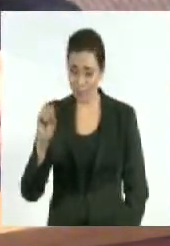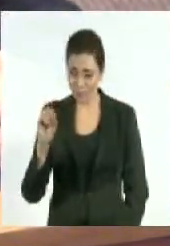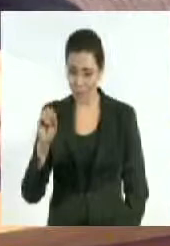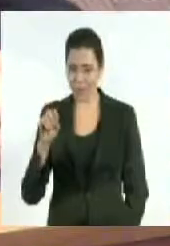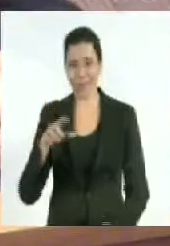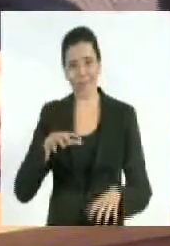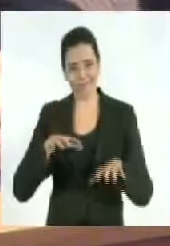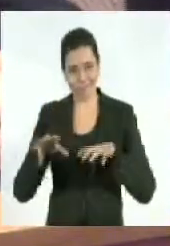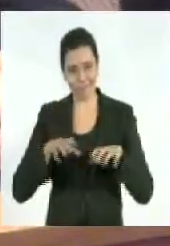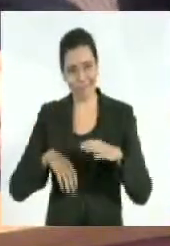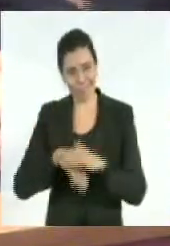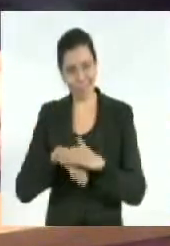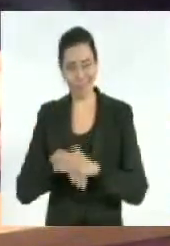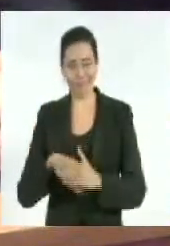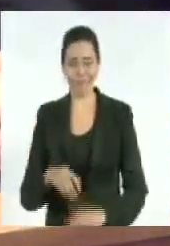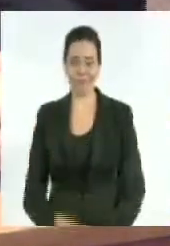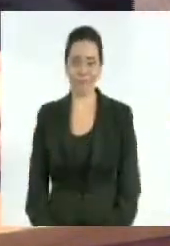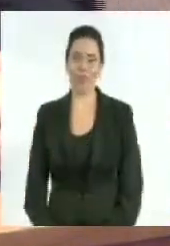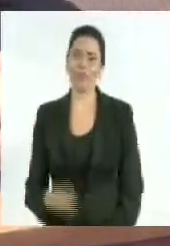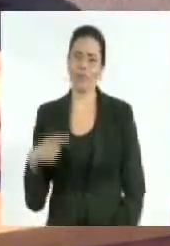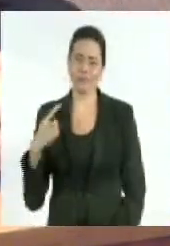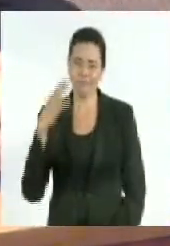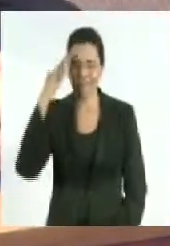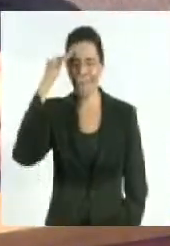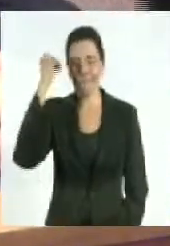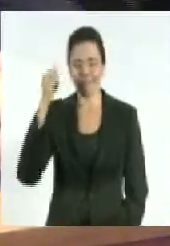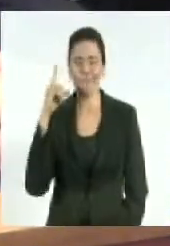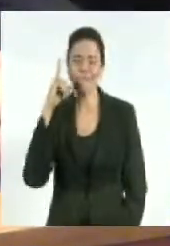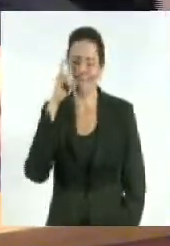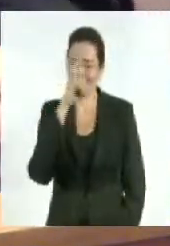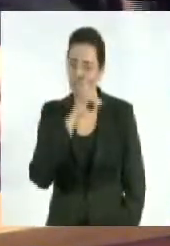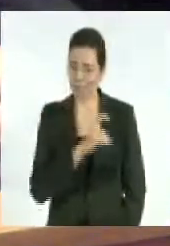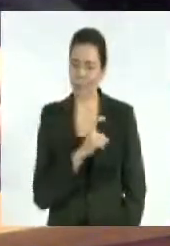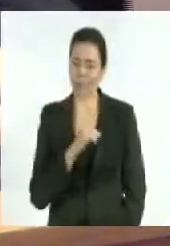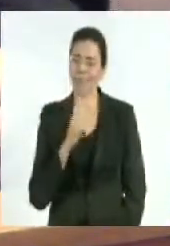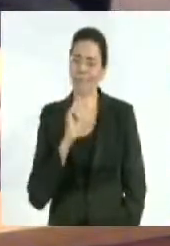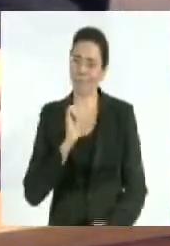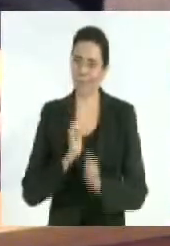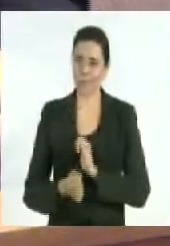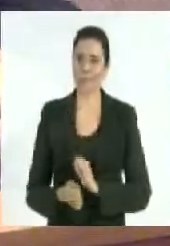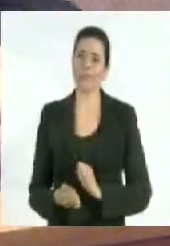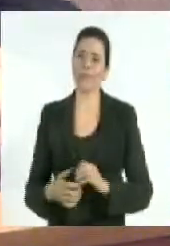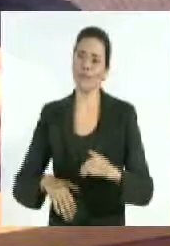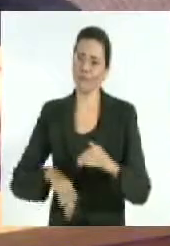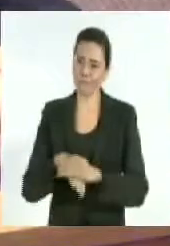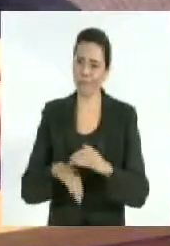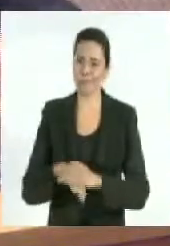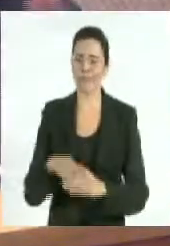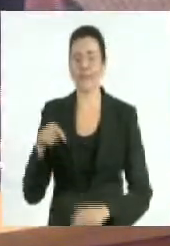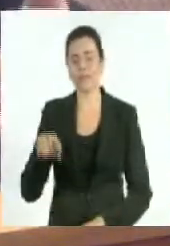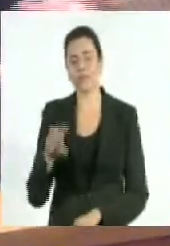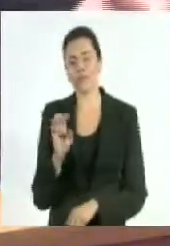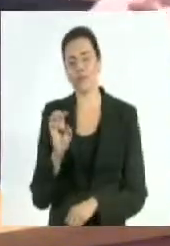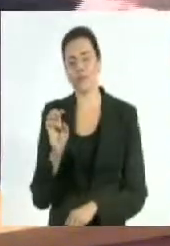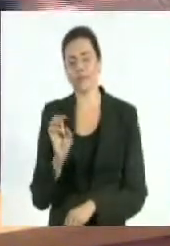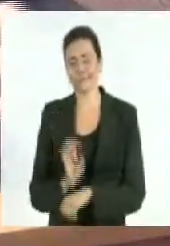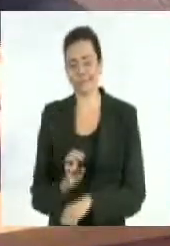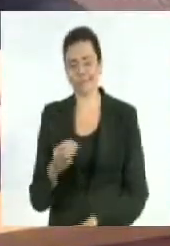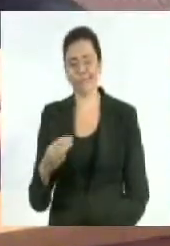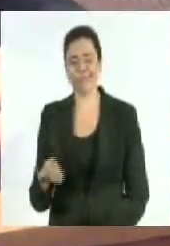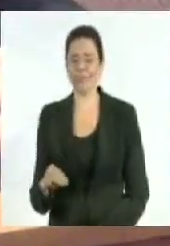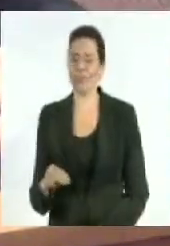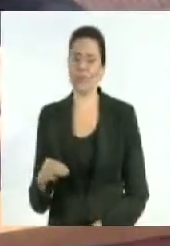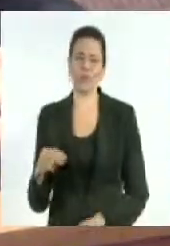esporte, das dificuldades, né? Porque Vossa Excelência tem um trabalho fantástico à frente do Sampaio Corrêa, isso é